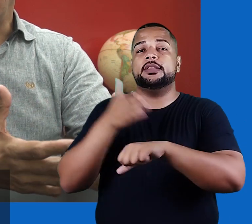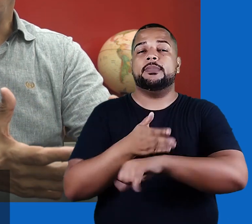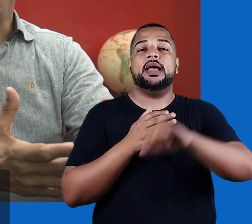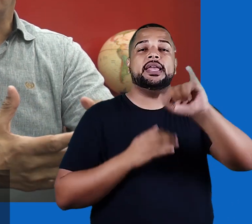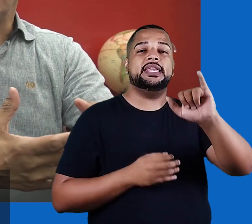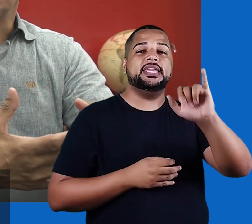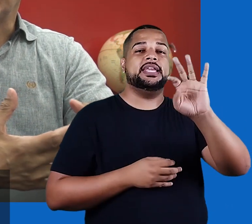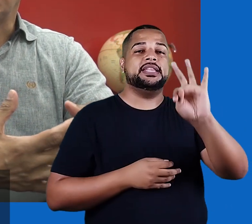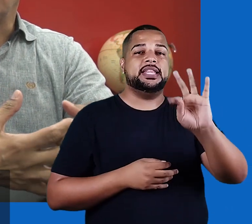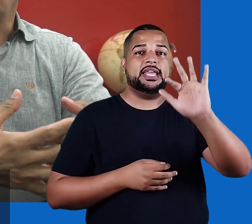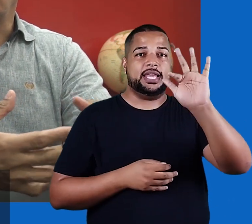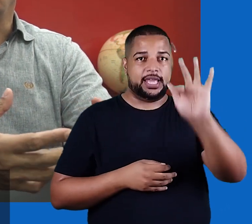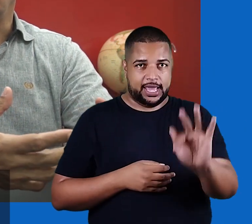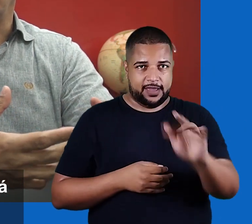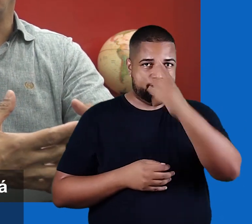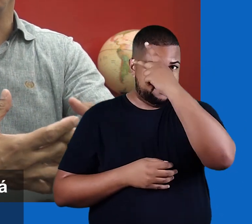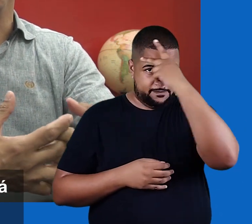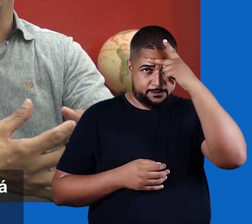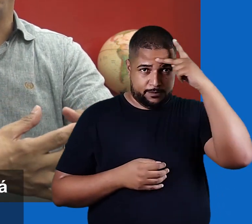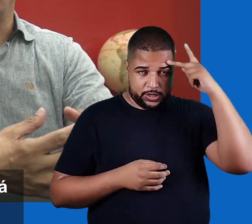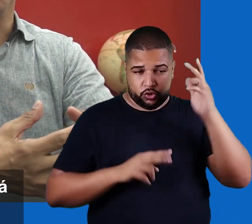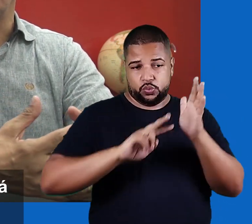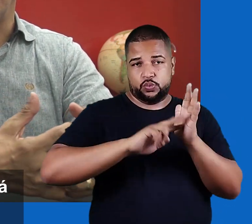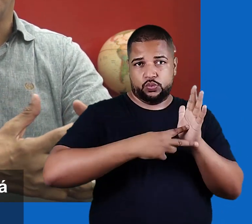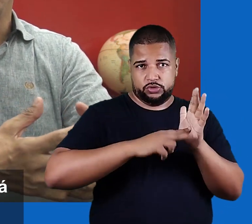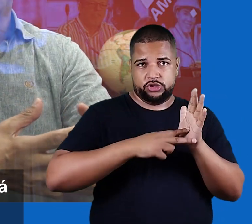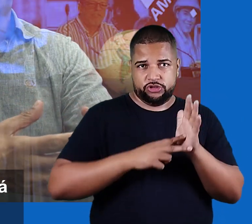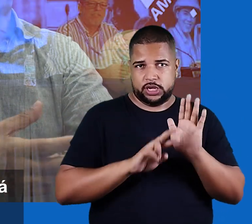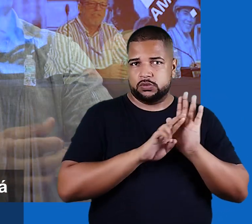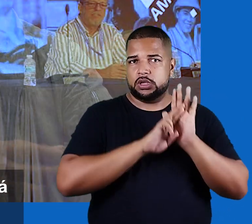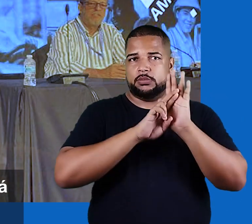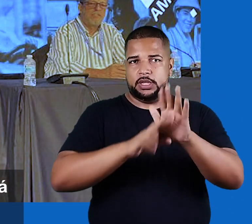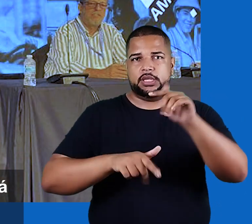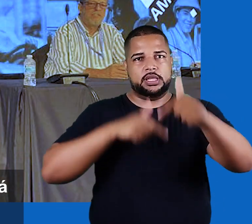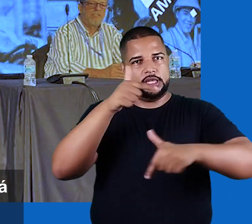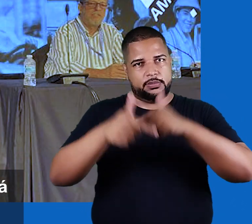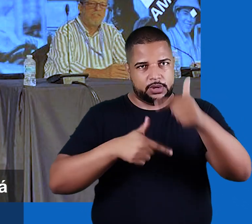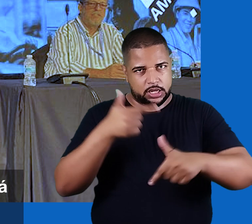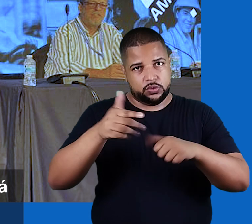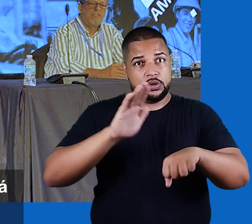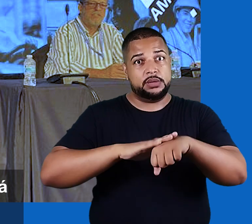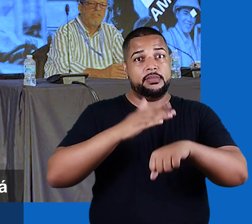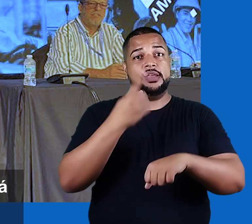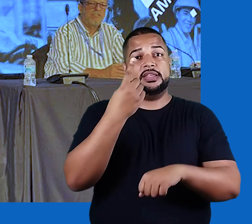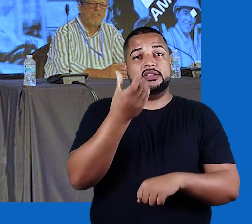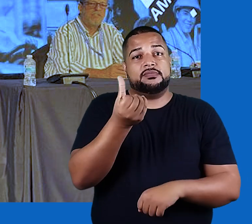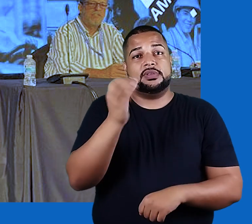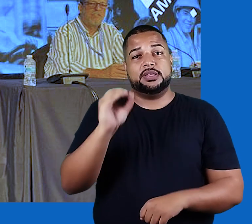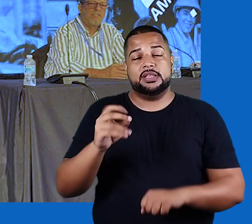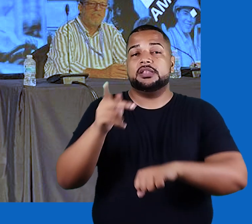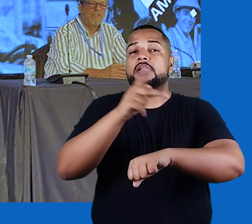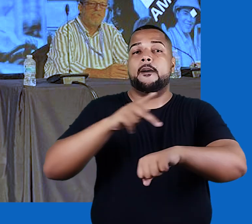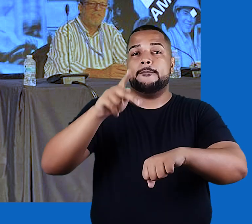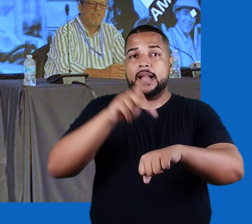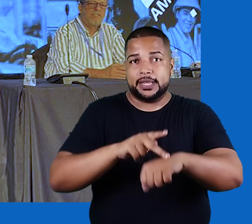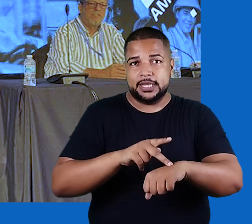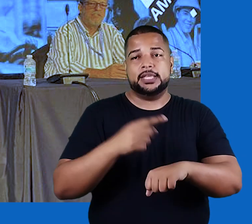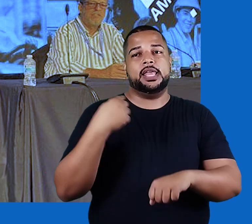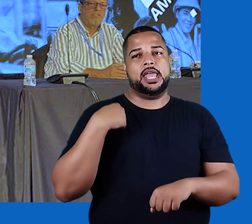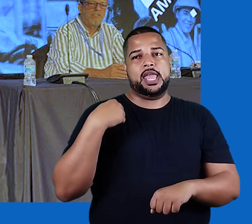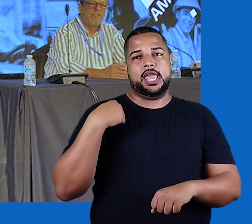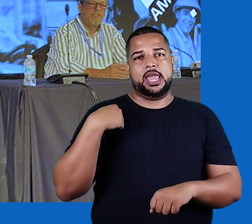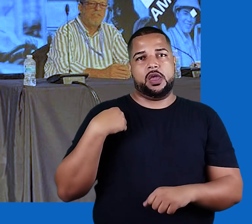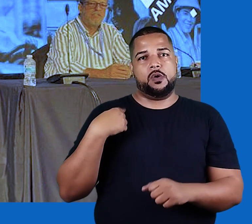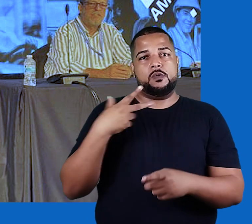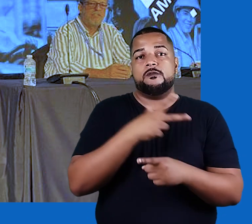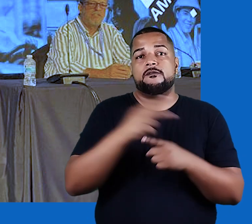que é a ITF, uma Federação Internacional de Trabalhadores em Transporte, que está hoje em mais de 160 países. Aí eu fui